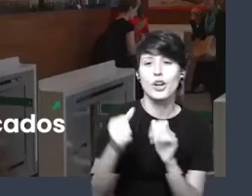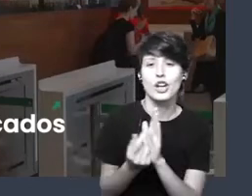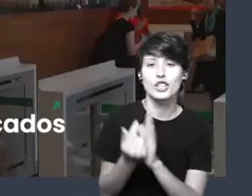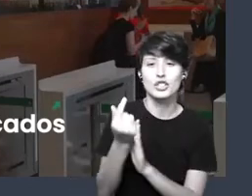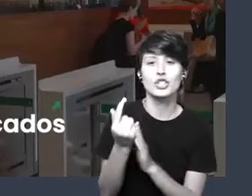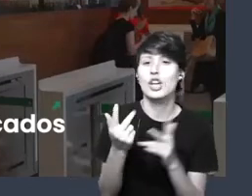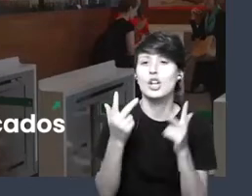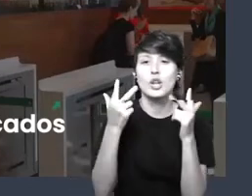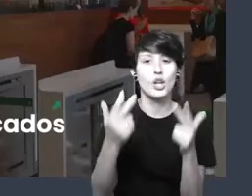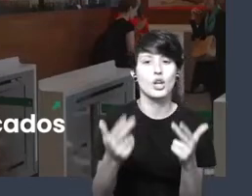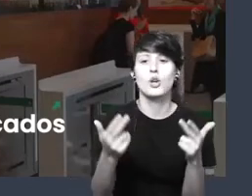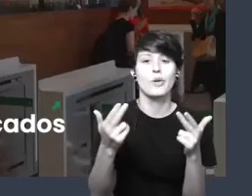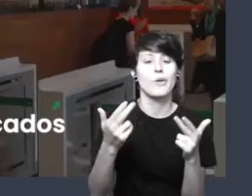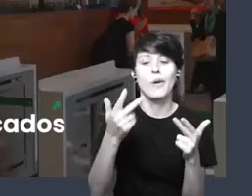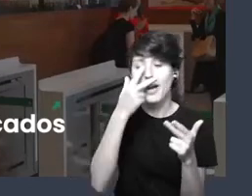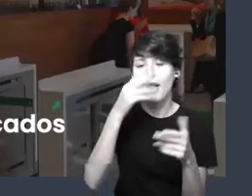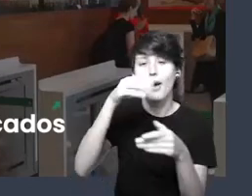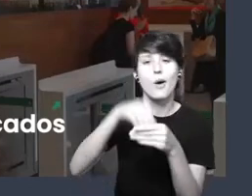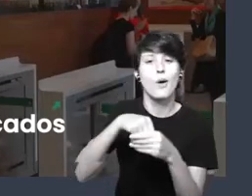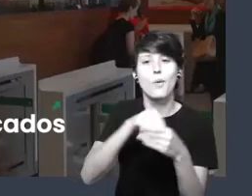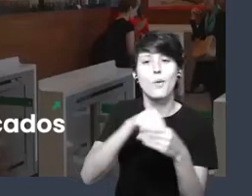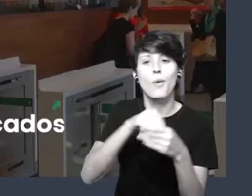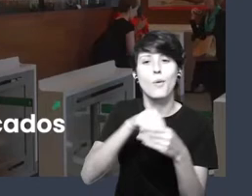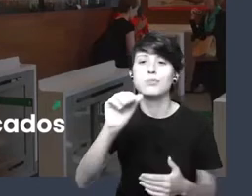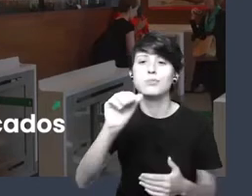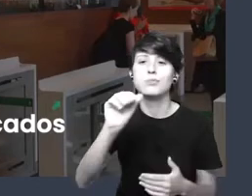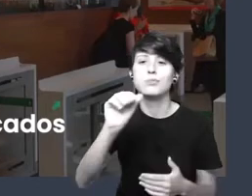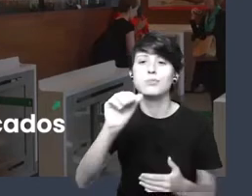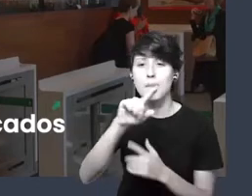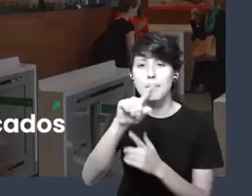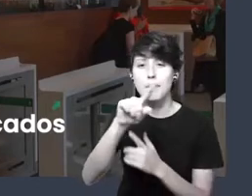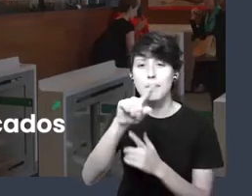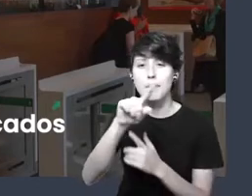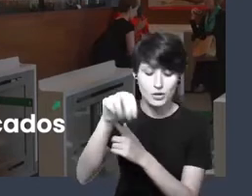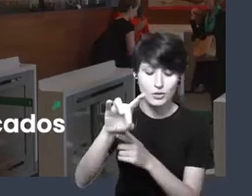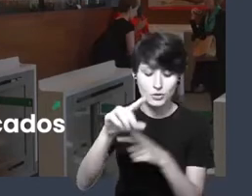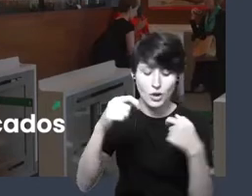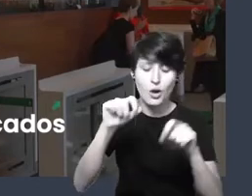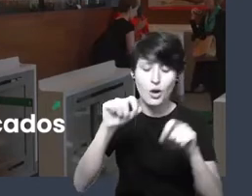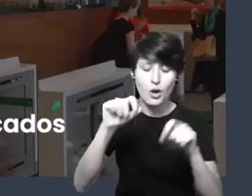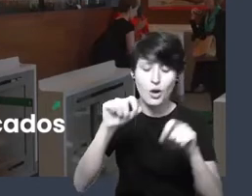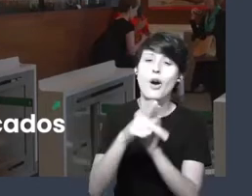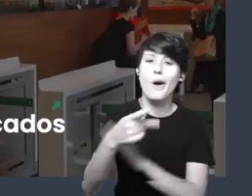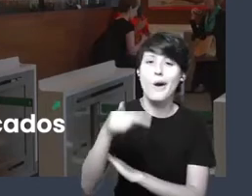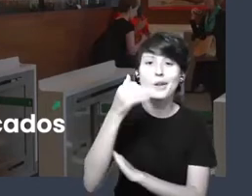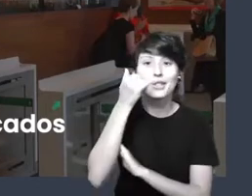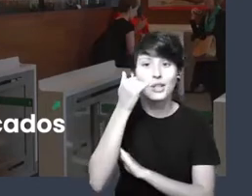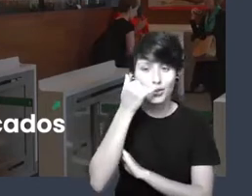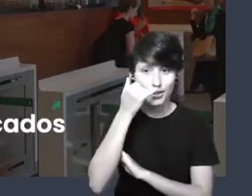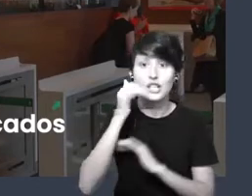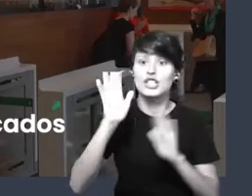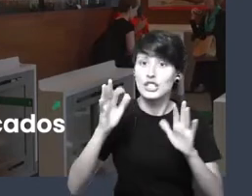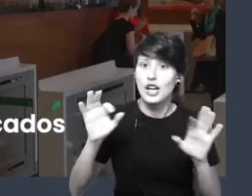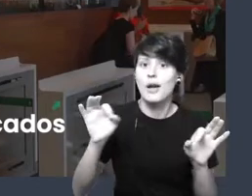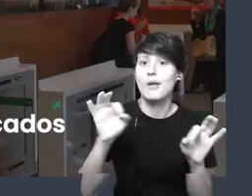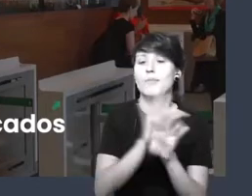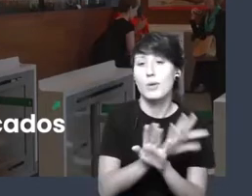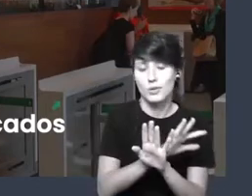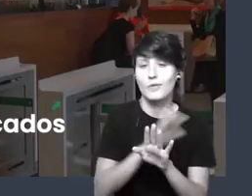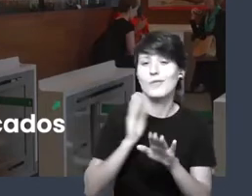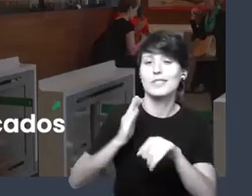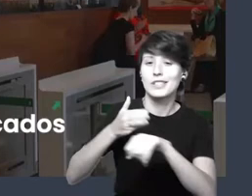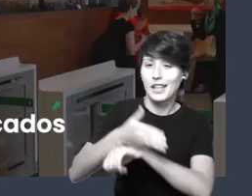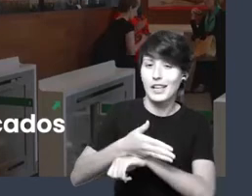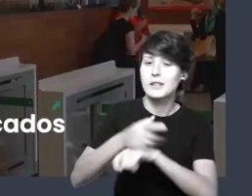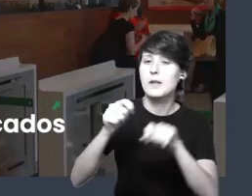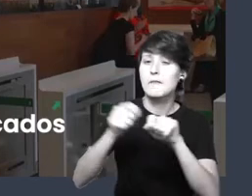que tem da Amazon, que você entra, você só precisa do seu celular e tem uma conta já, né, da Amazon, você entra, faz a sua